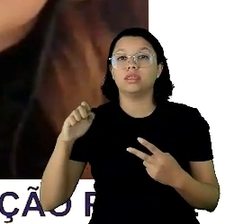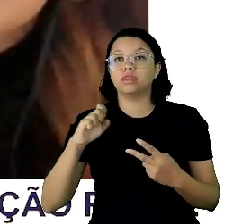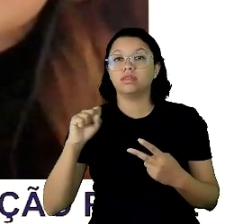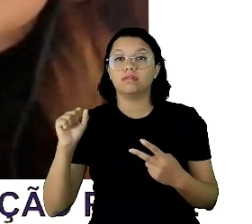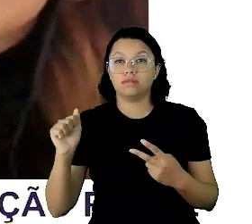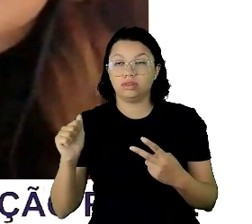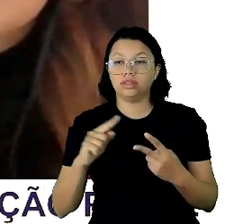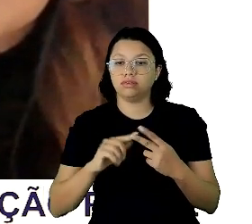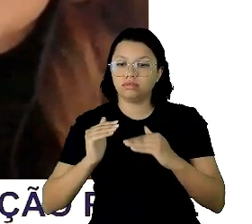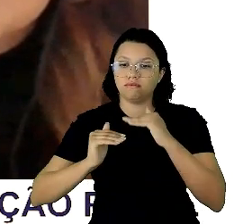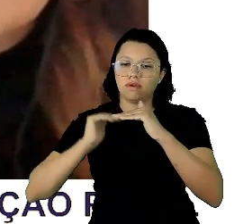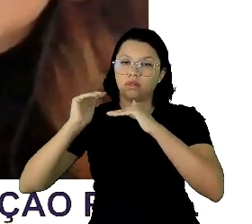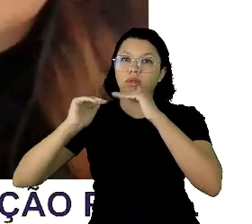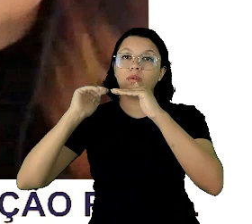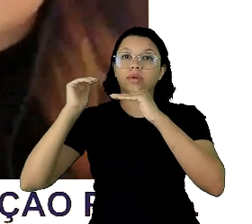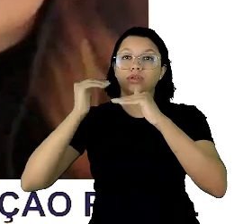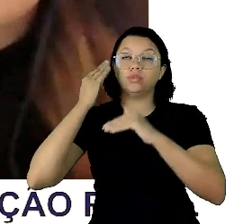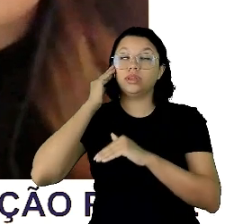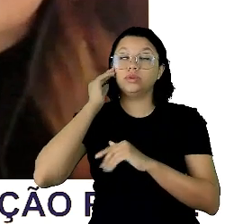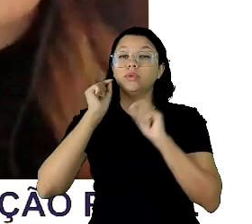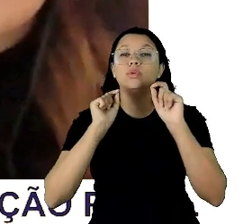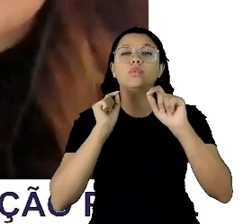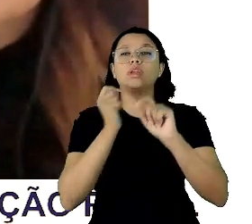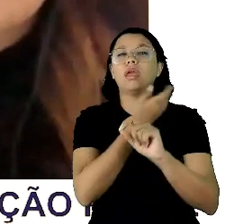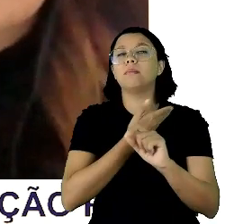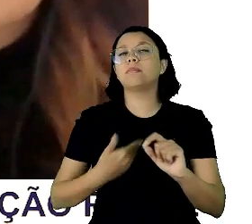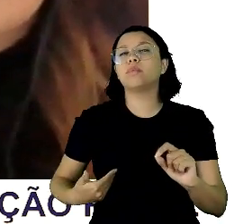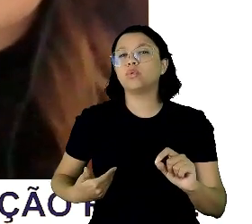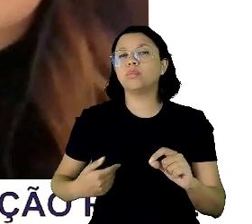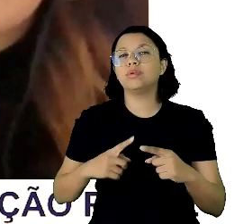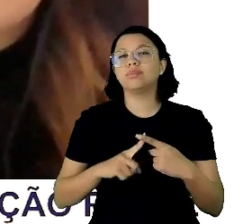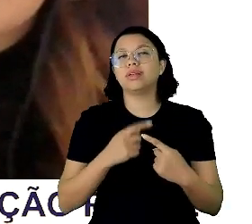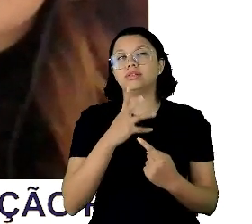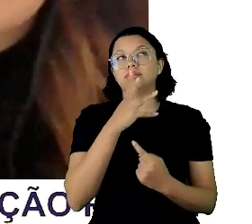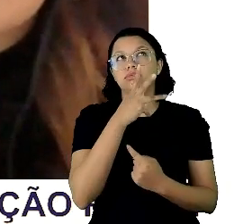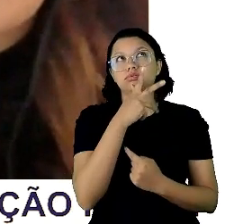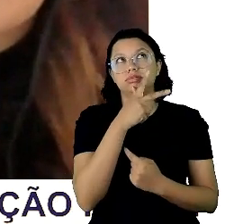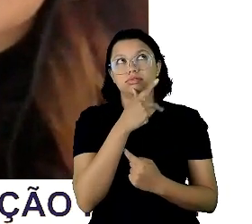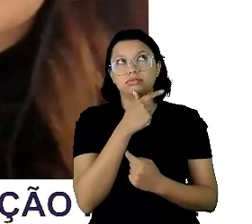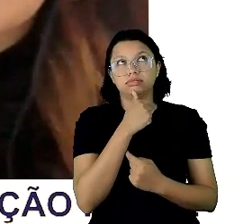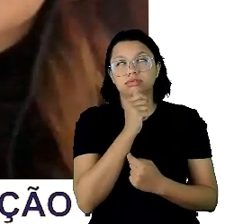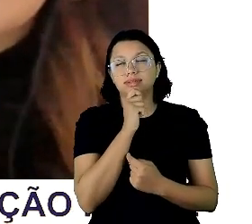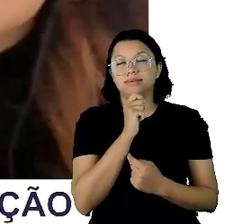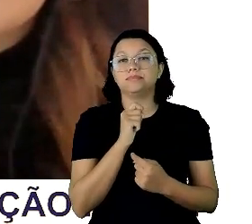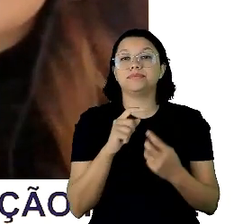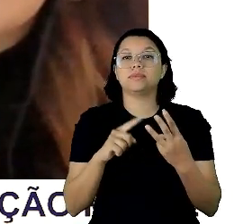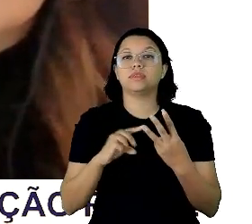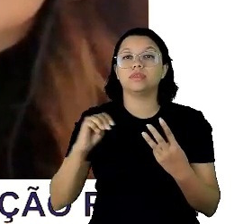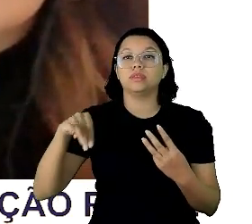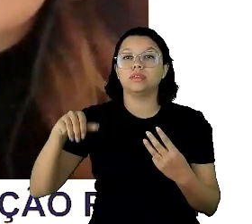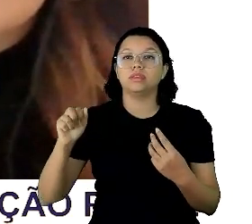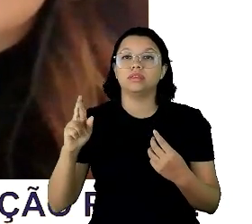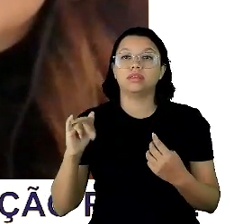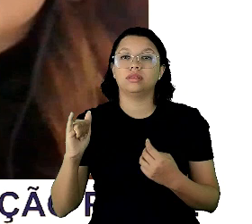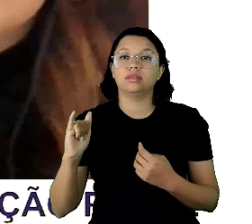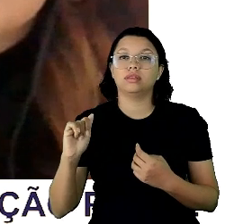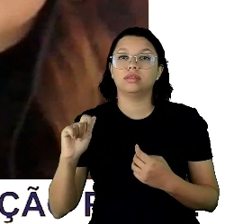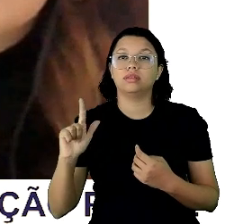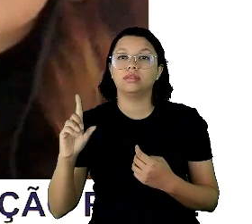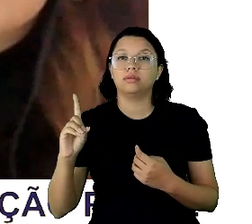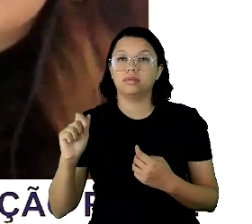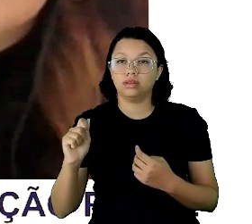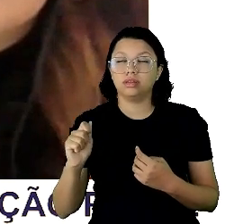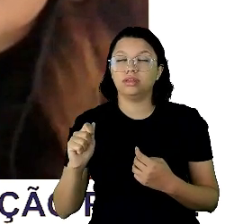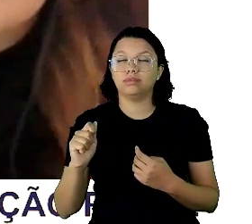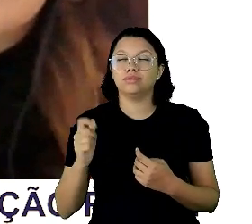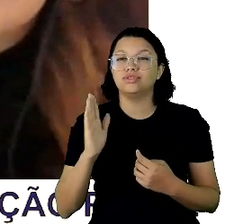de público, mas a passos de formiga. A Marilda, triste demais assistir cenas reais